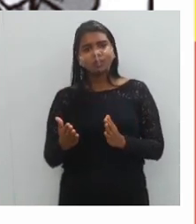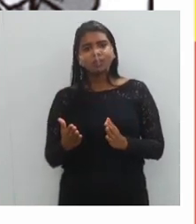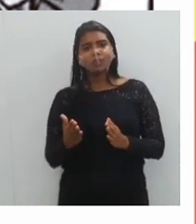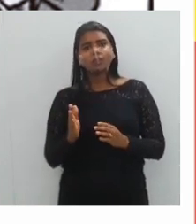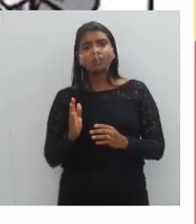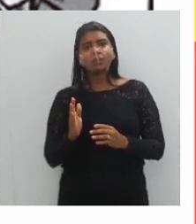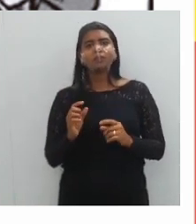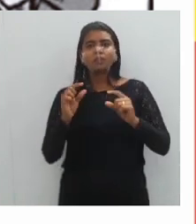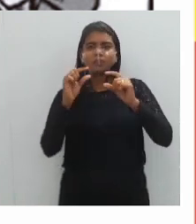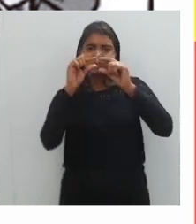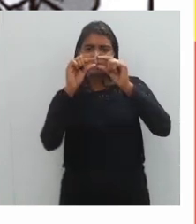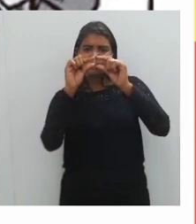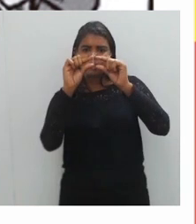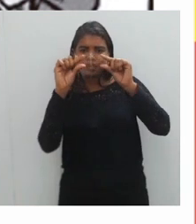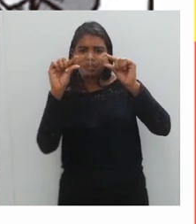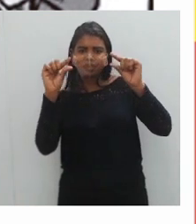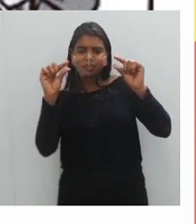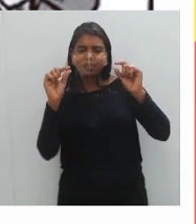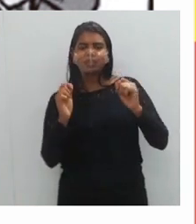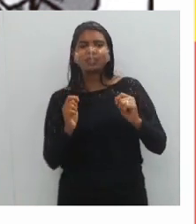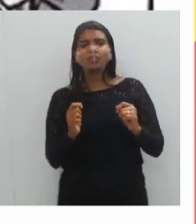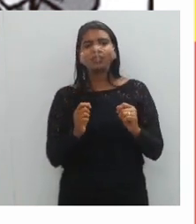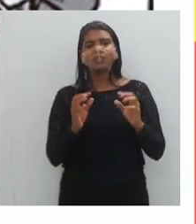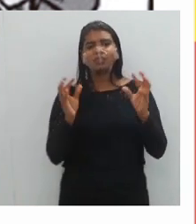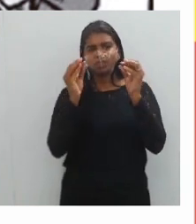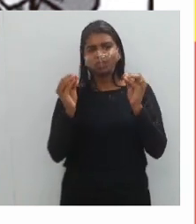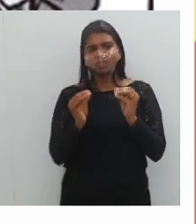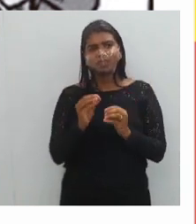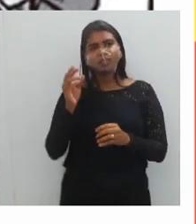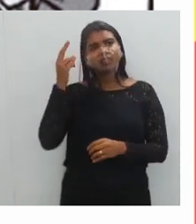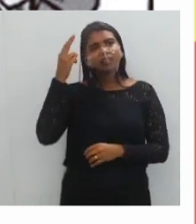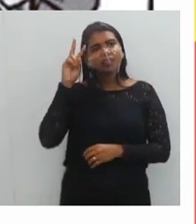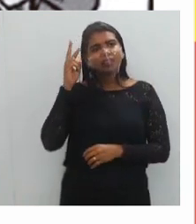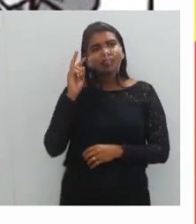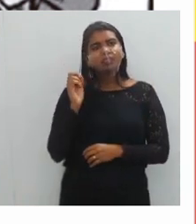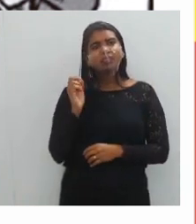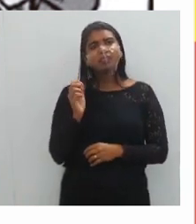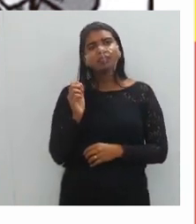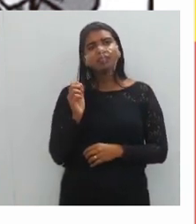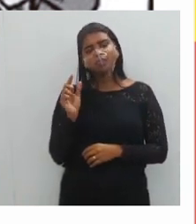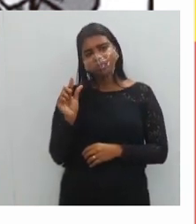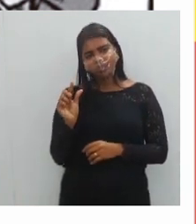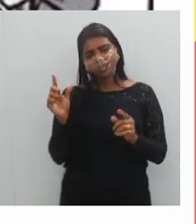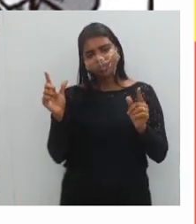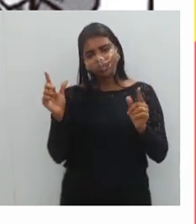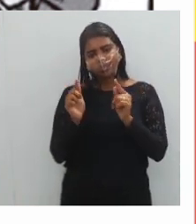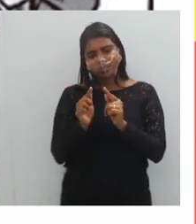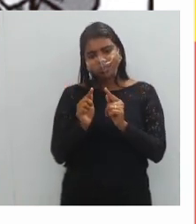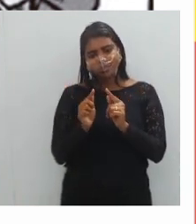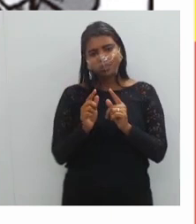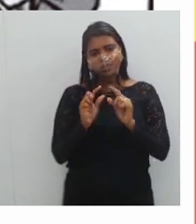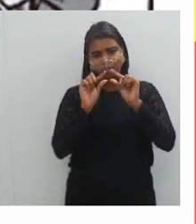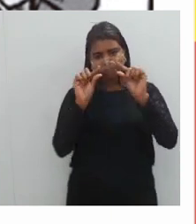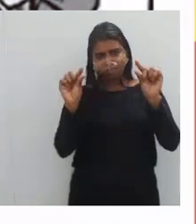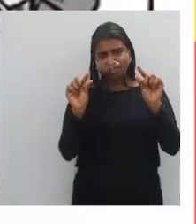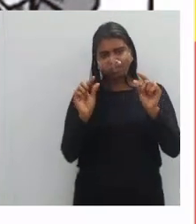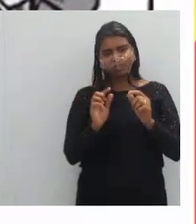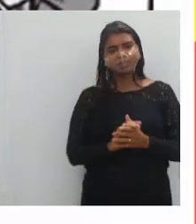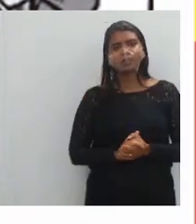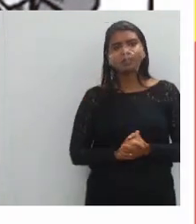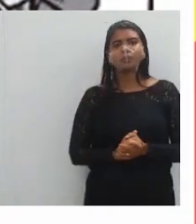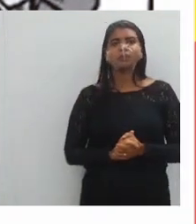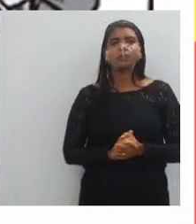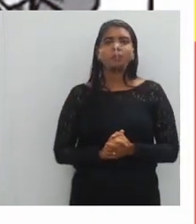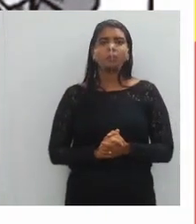tenho uma tirinha exemplificando que essa história, ela é curta, então é uma tirinha por conta disso, é só uma tira, é só